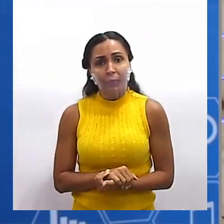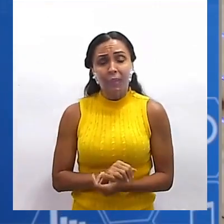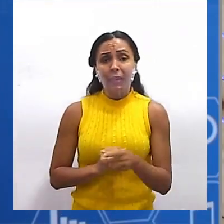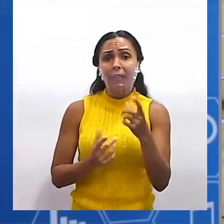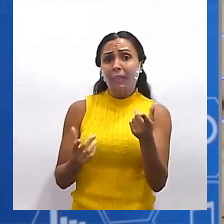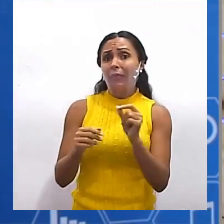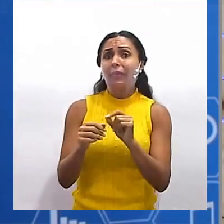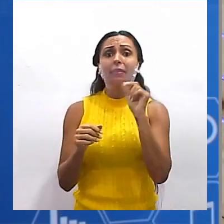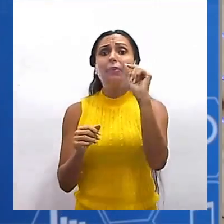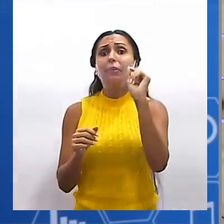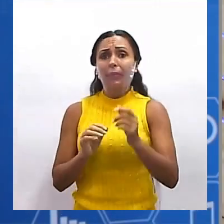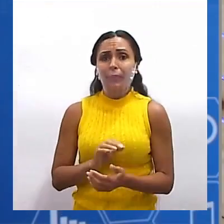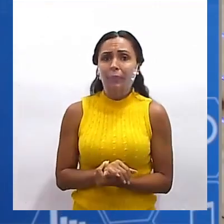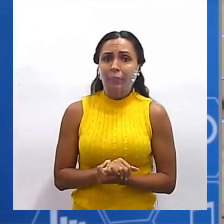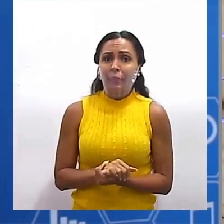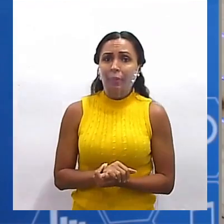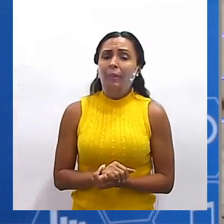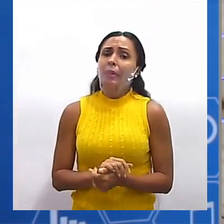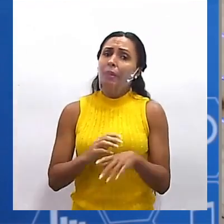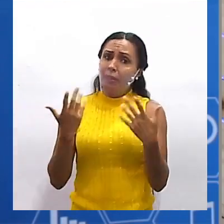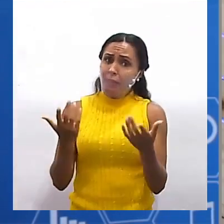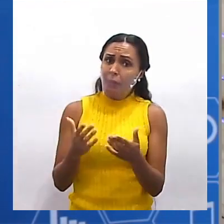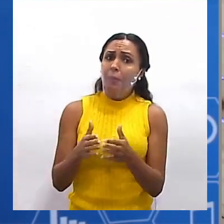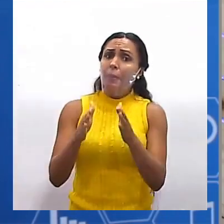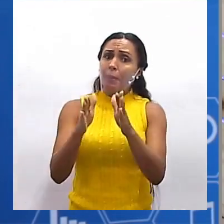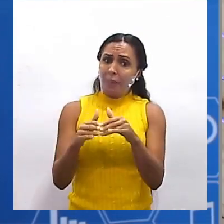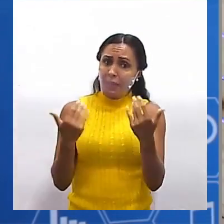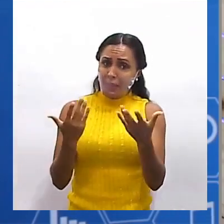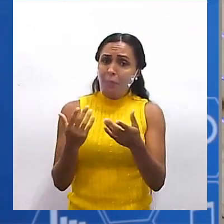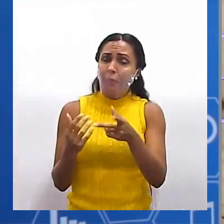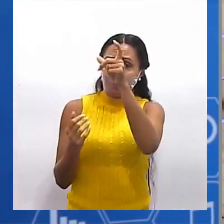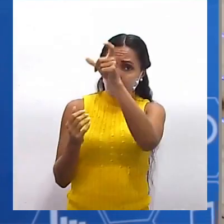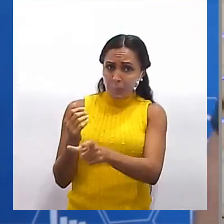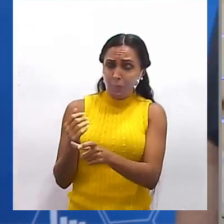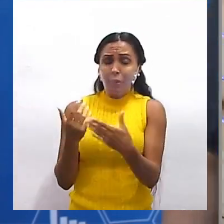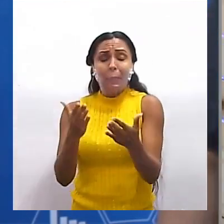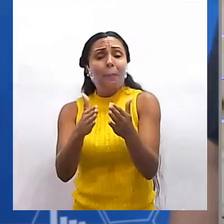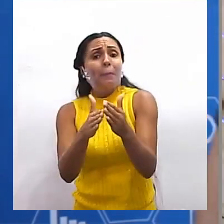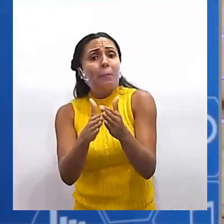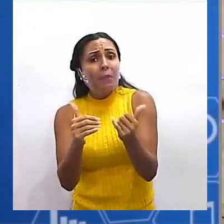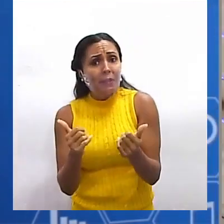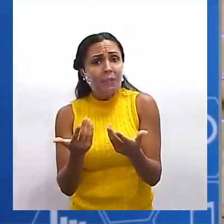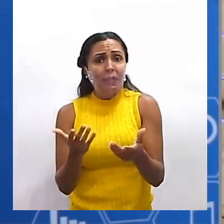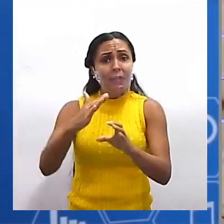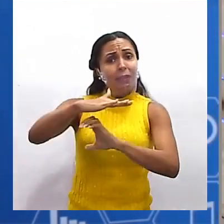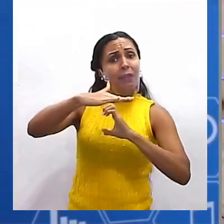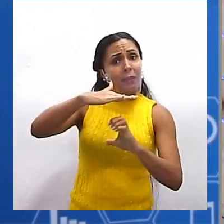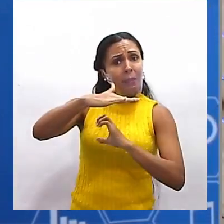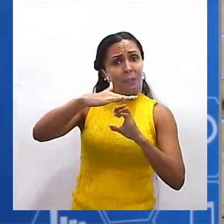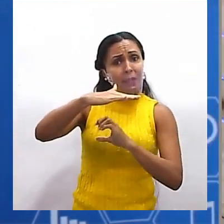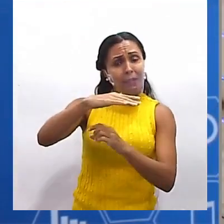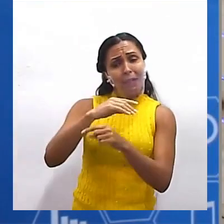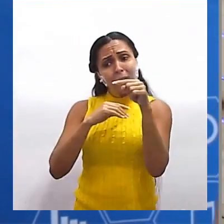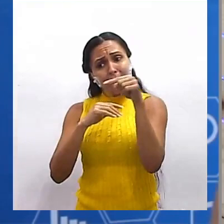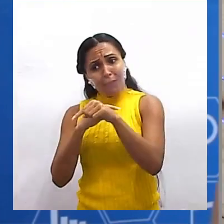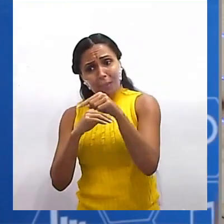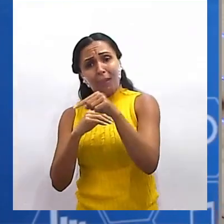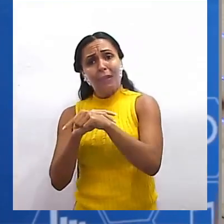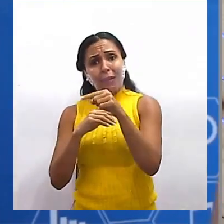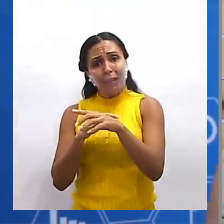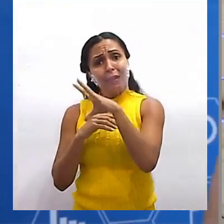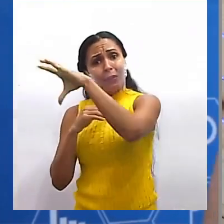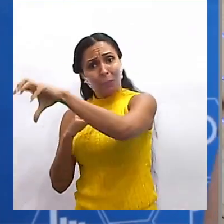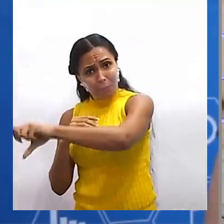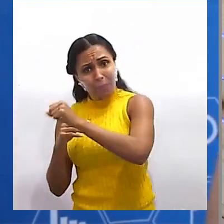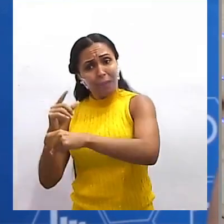faz? Aciona o fornecedor e com isso ele consegue pedir para que a empresa vá lá, colete sua